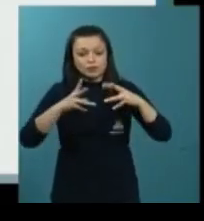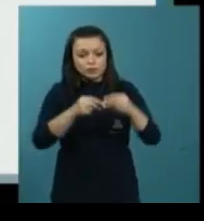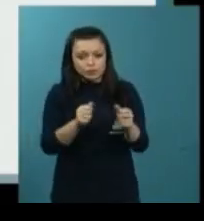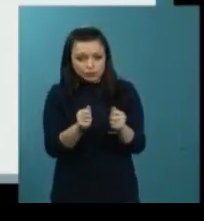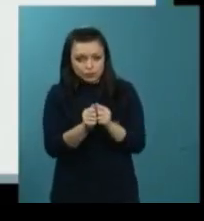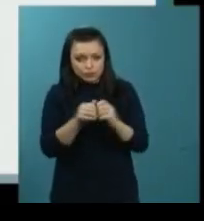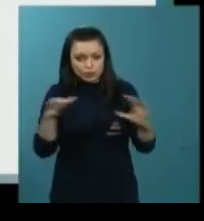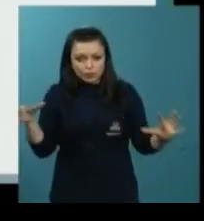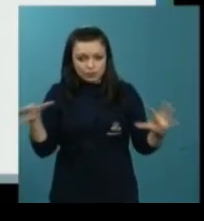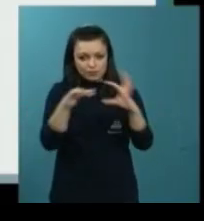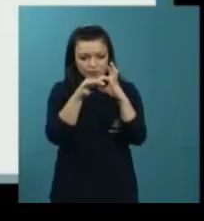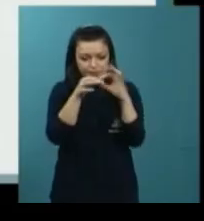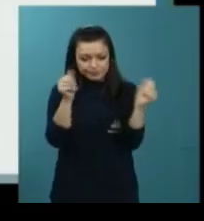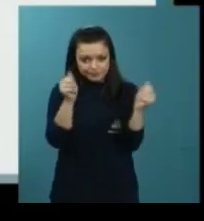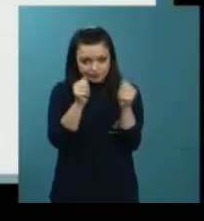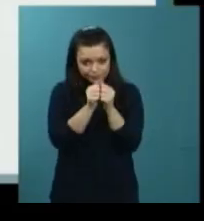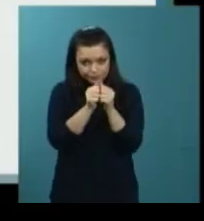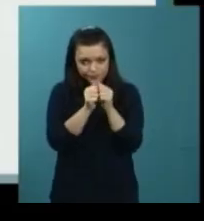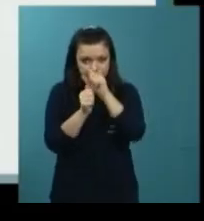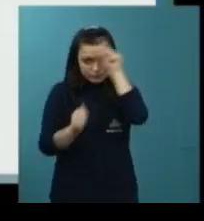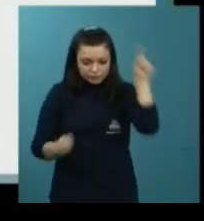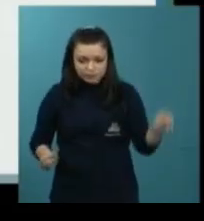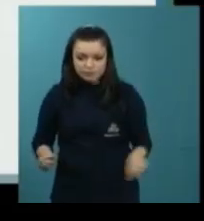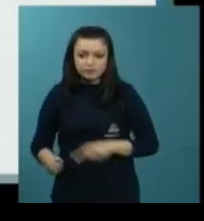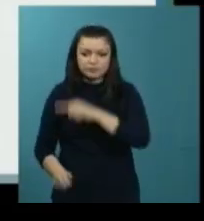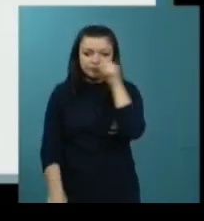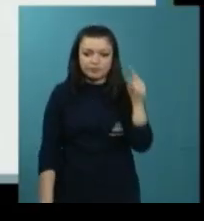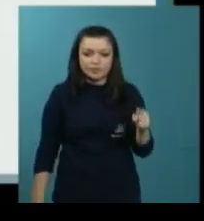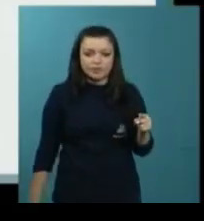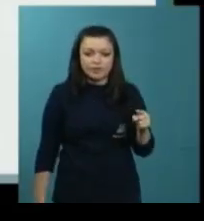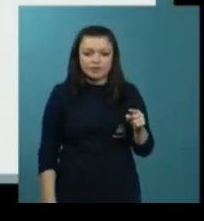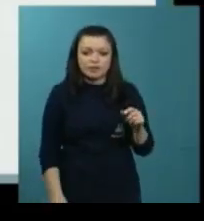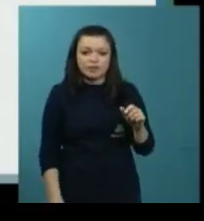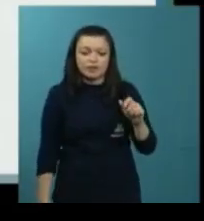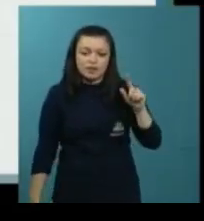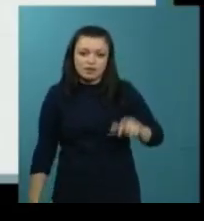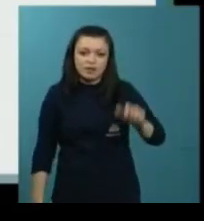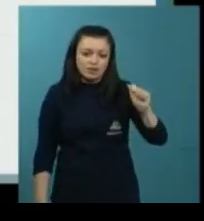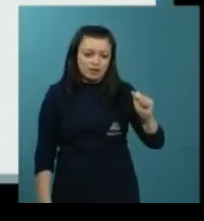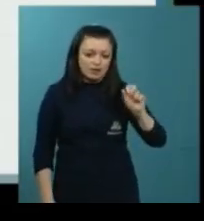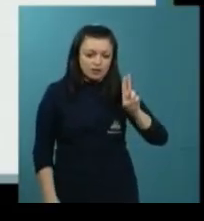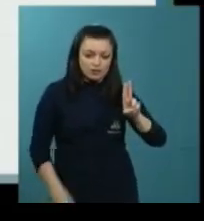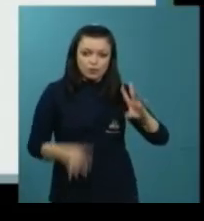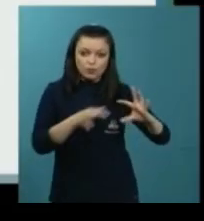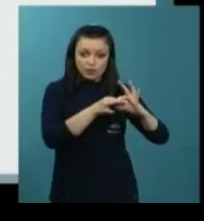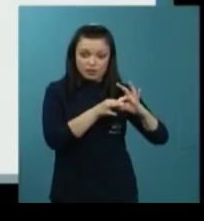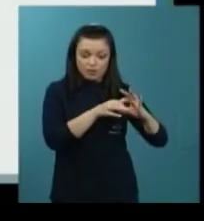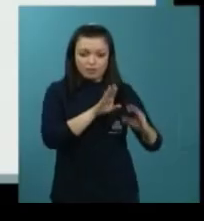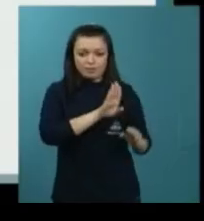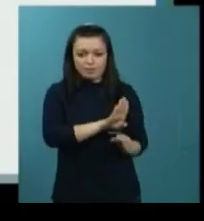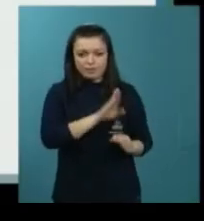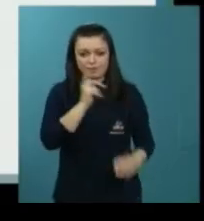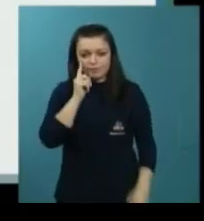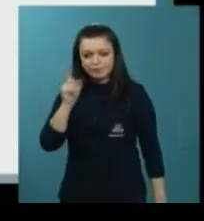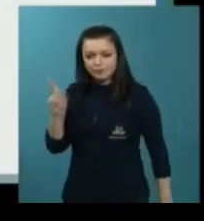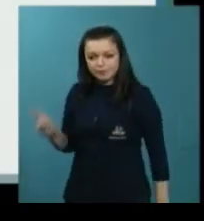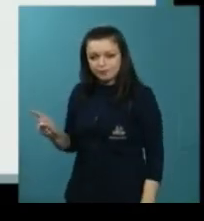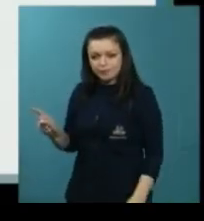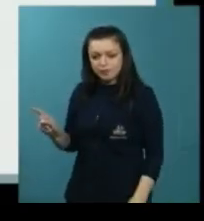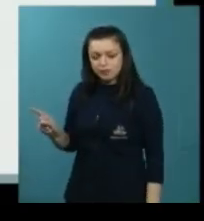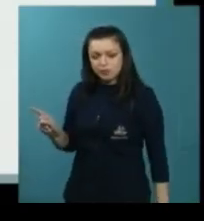representa a união desses dois é a união B,